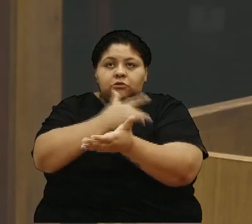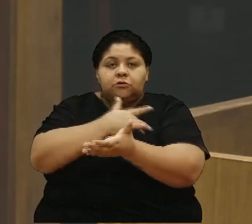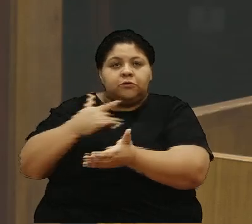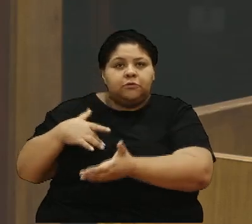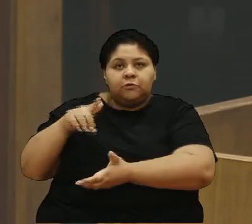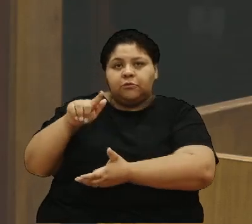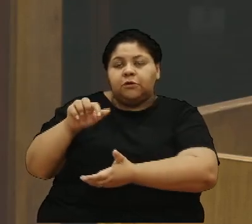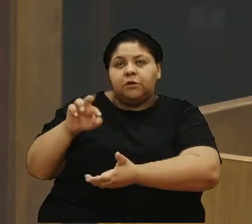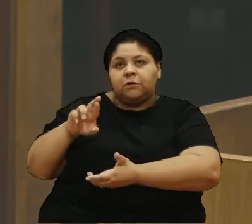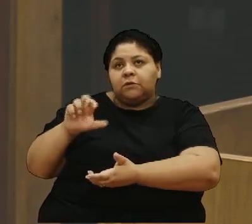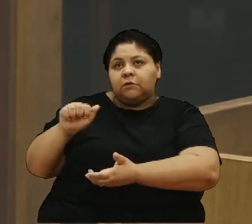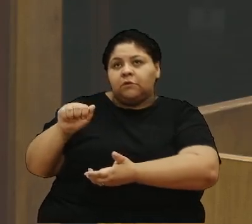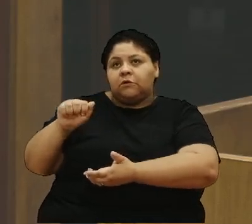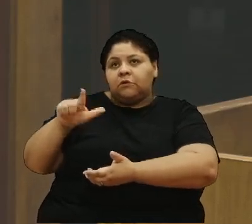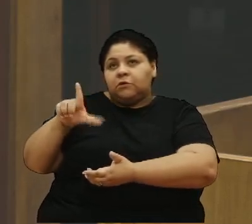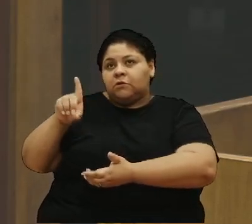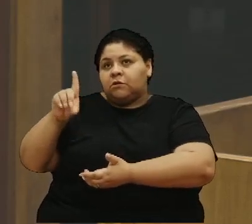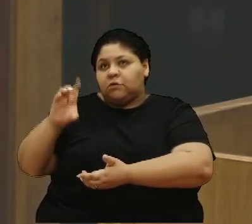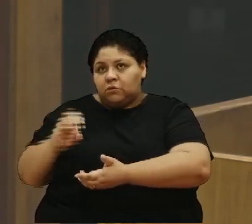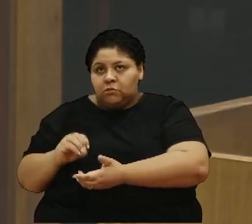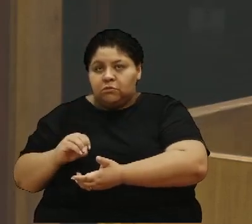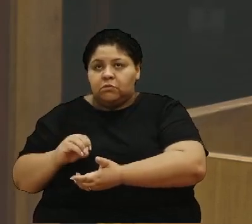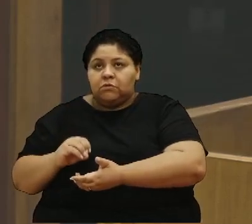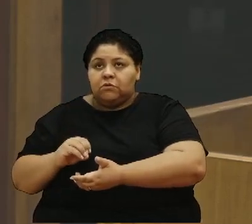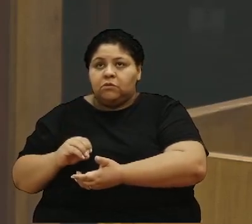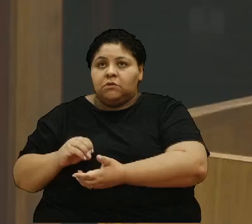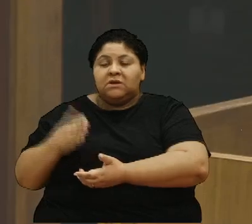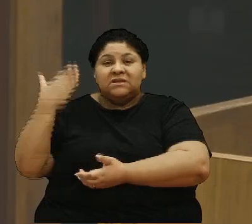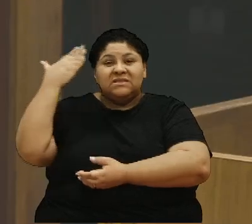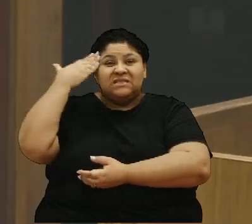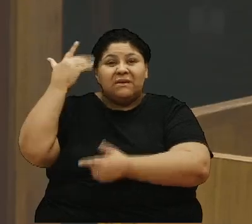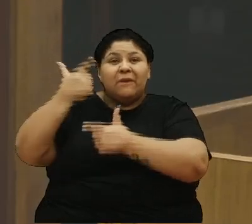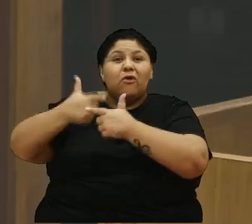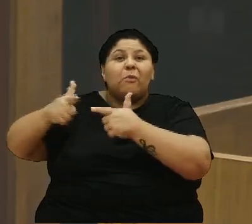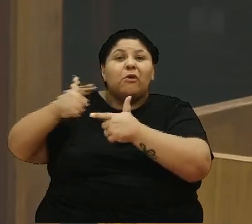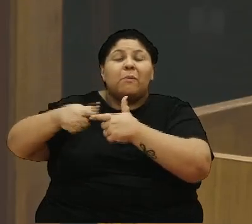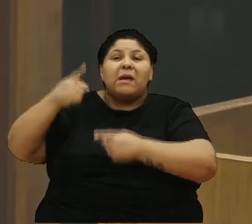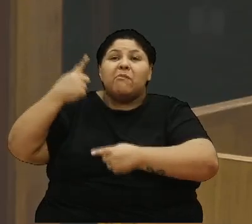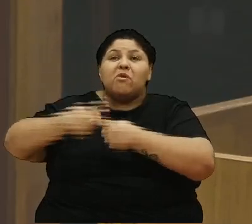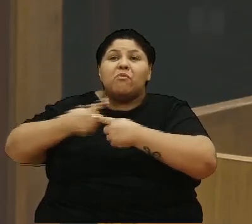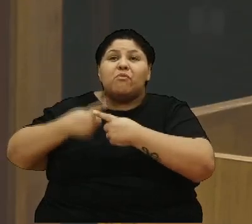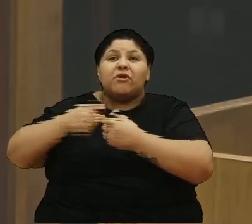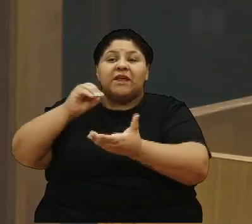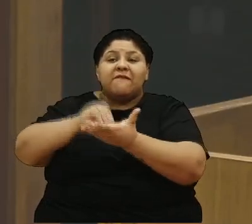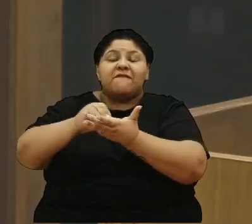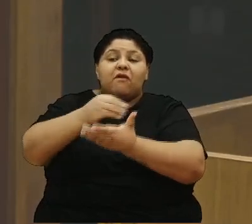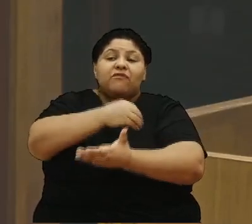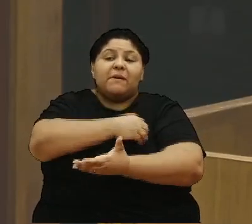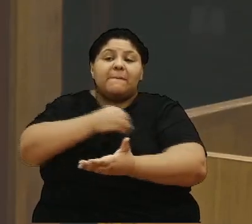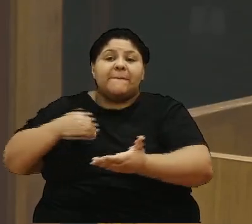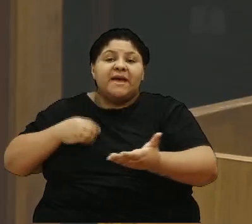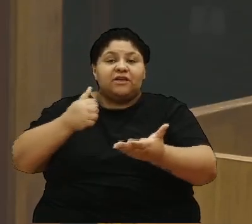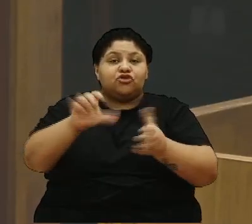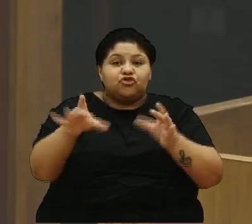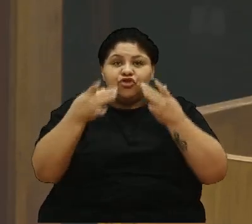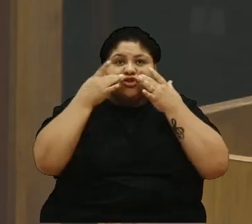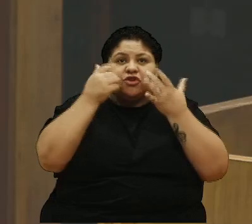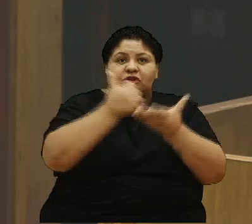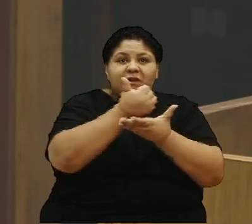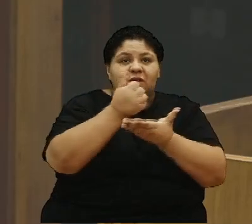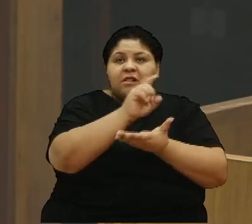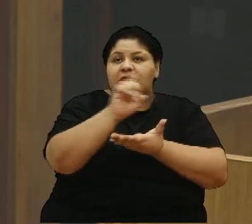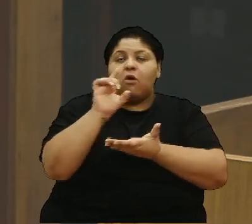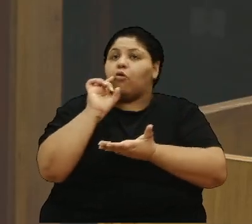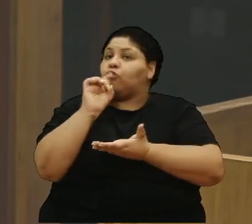Geraldo, em que pese ser conhecido o problema da falta de médicos na atenção básica, e mais, não são